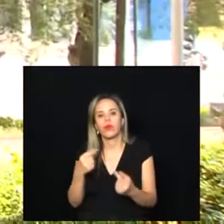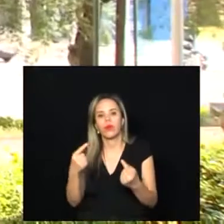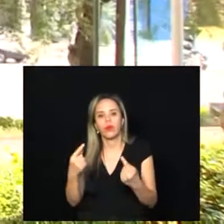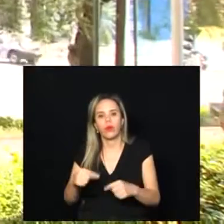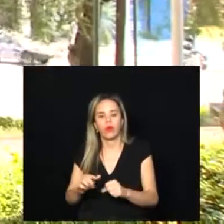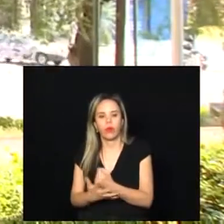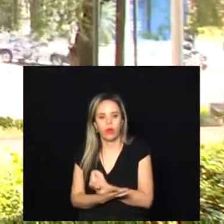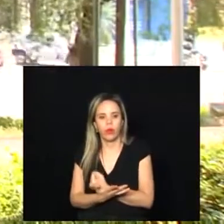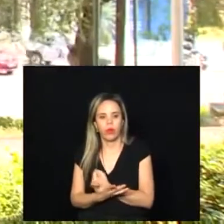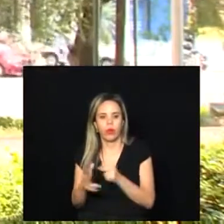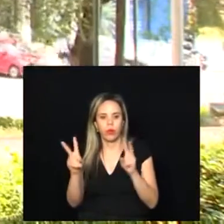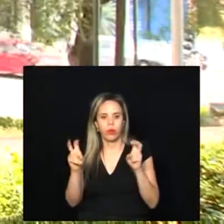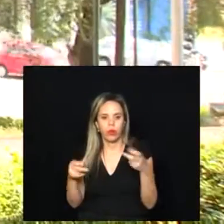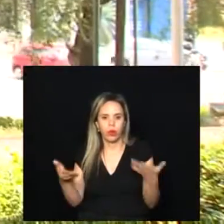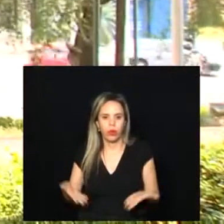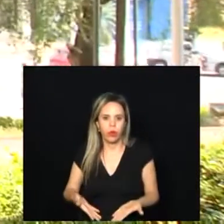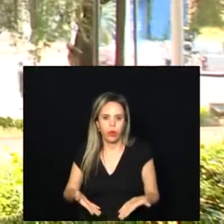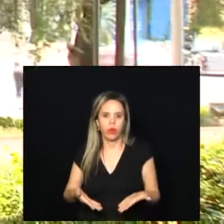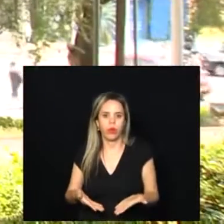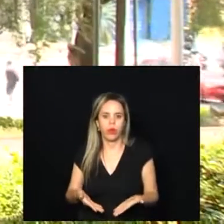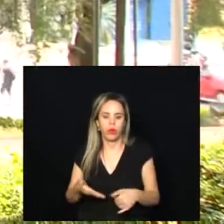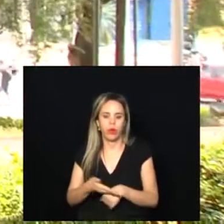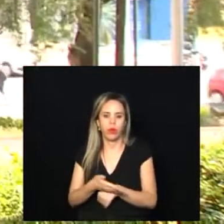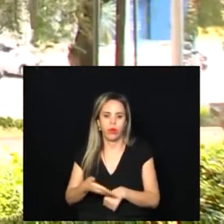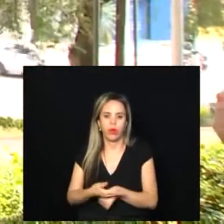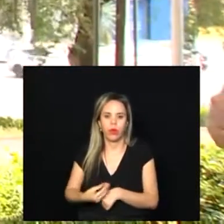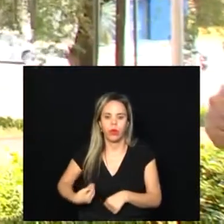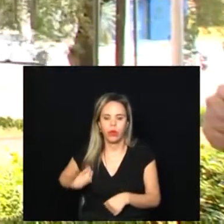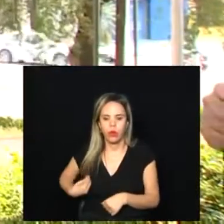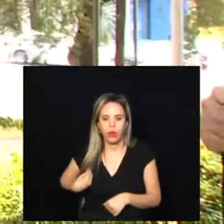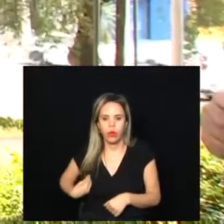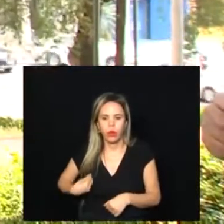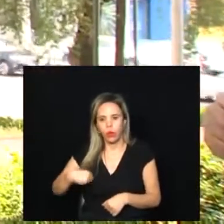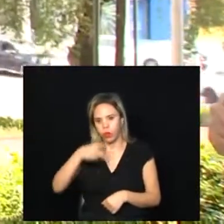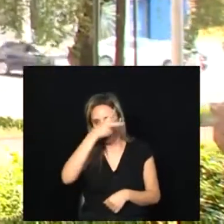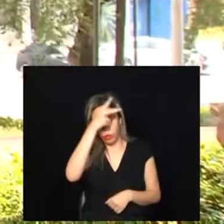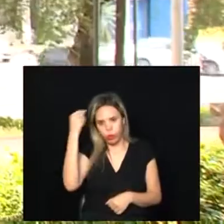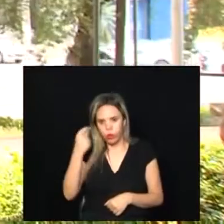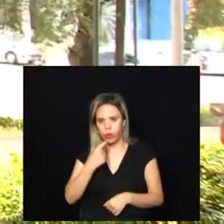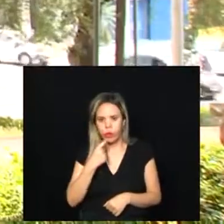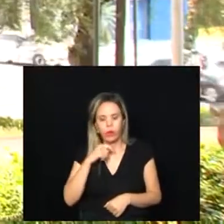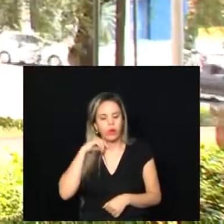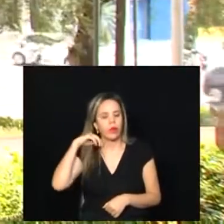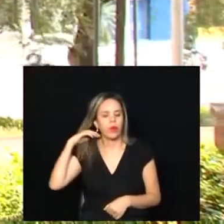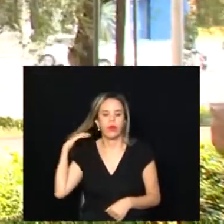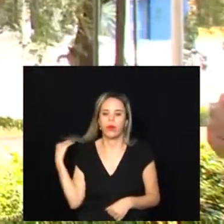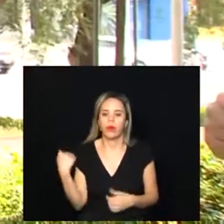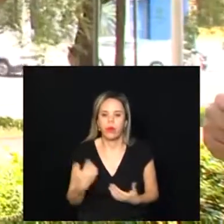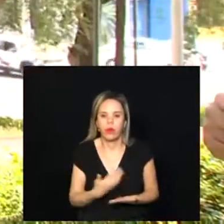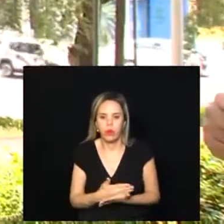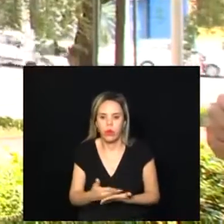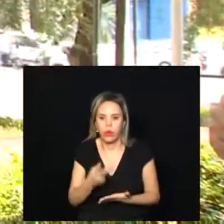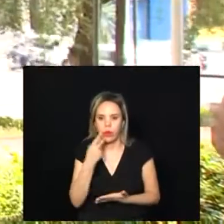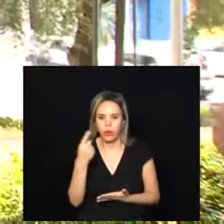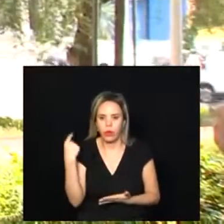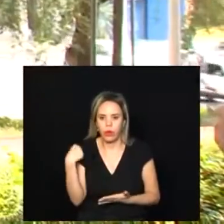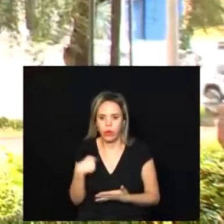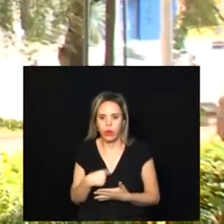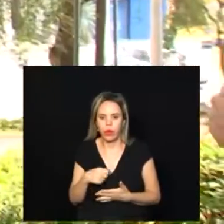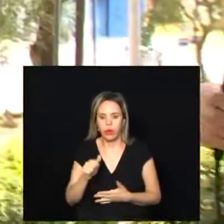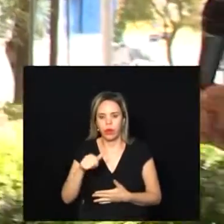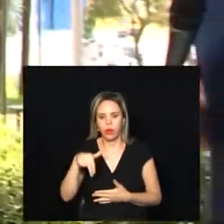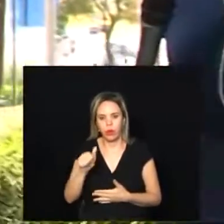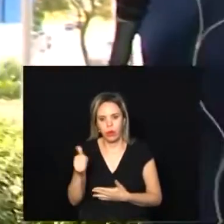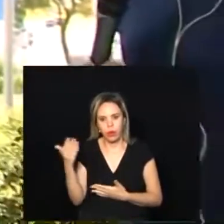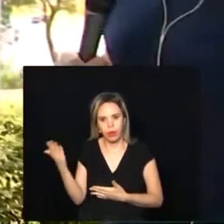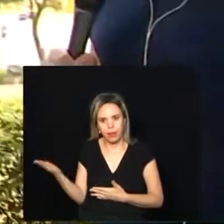será debatido aqui na nossa participação ao vivo, direto da Prefeitura Municipal de Campinas. Bom, como eu estava dizendo, a Ana